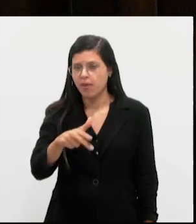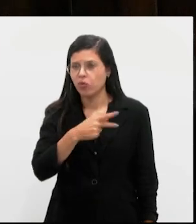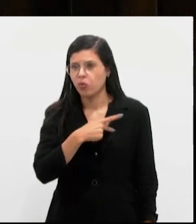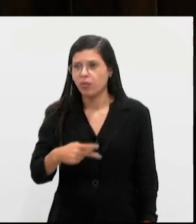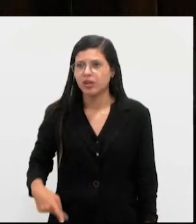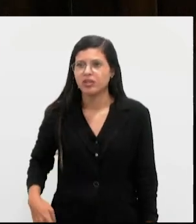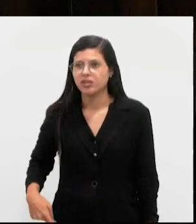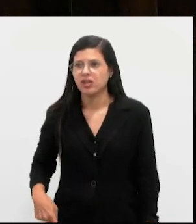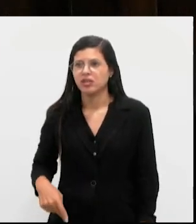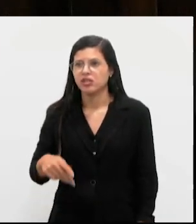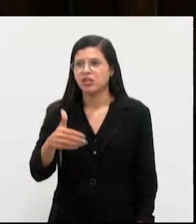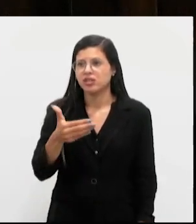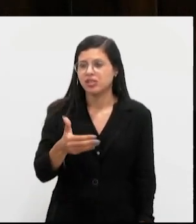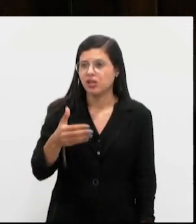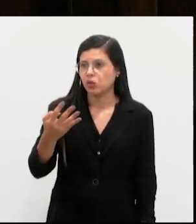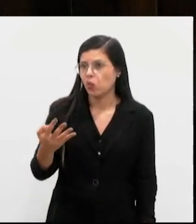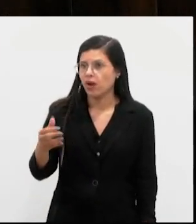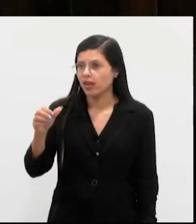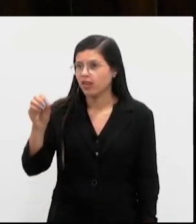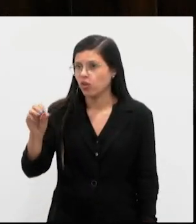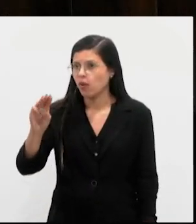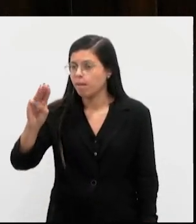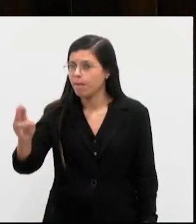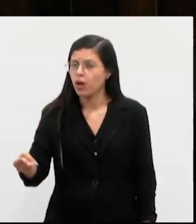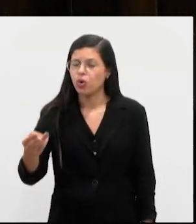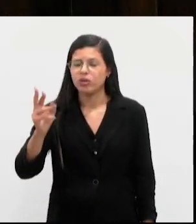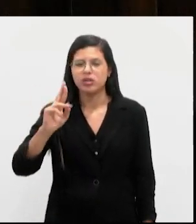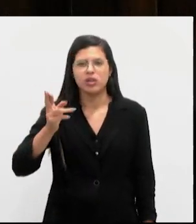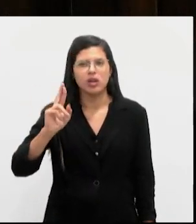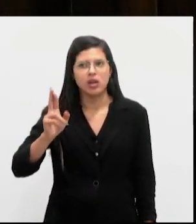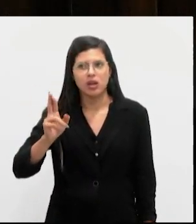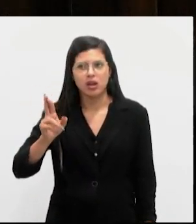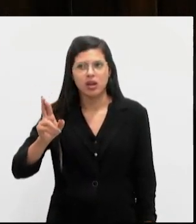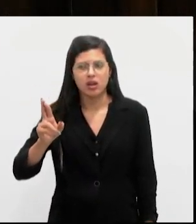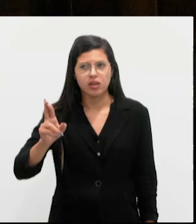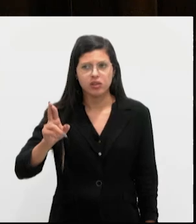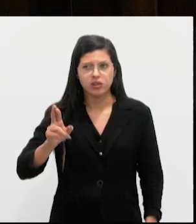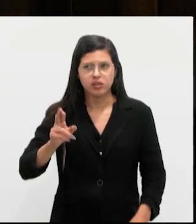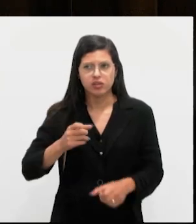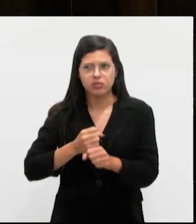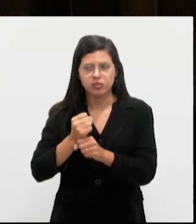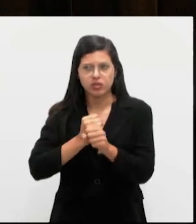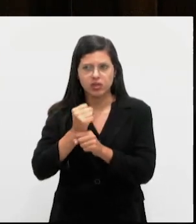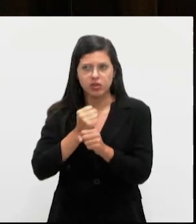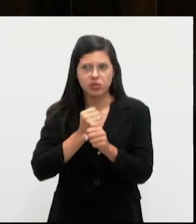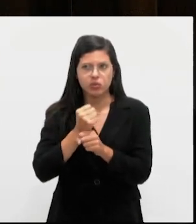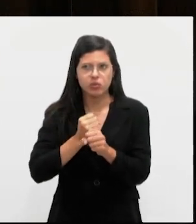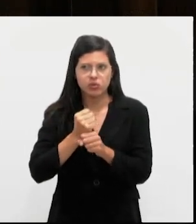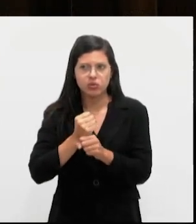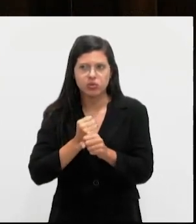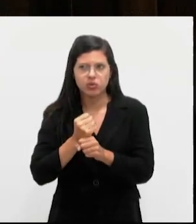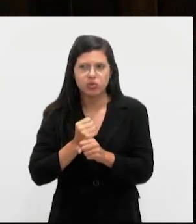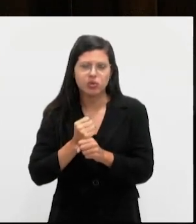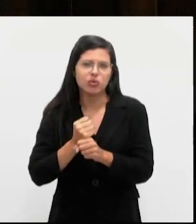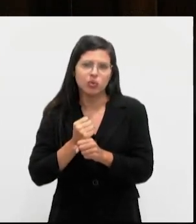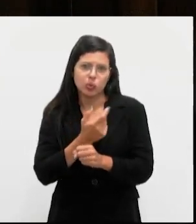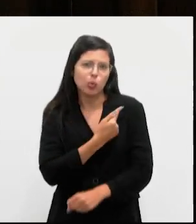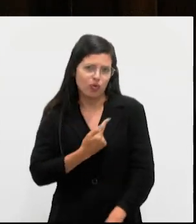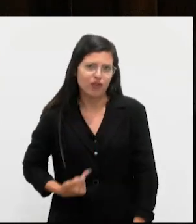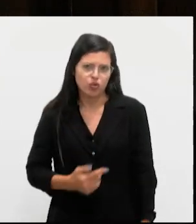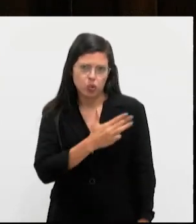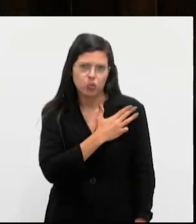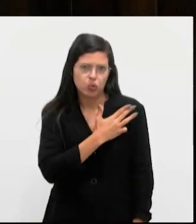para 149 milhões de reais nos anos que se passaram o governo Lula, nos